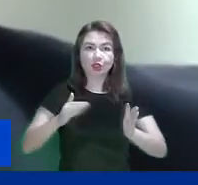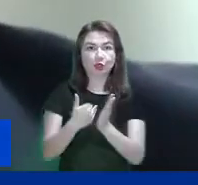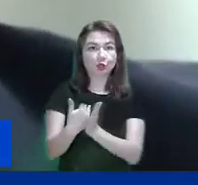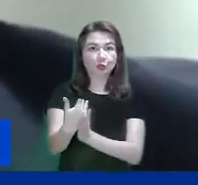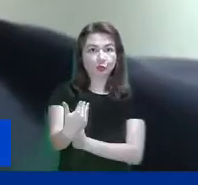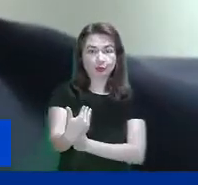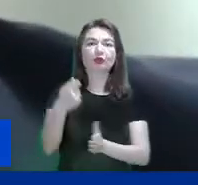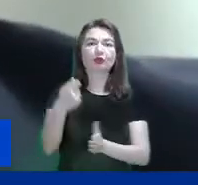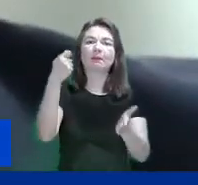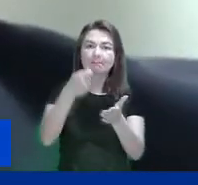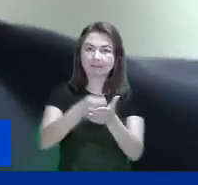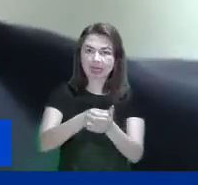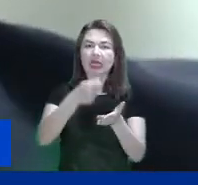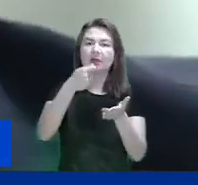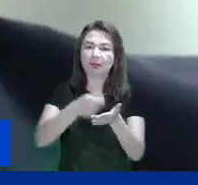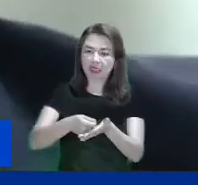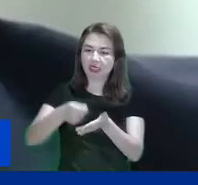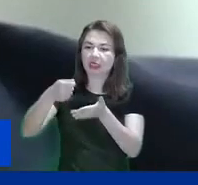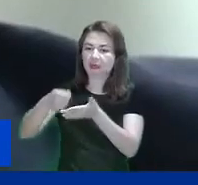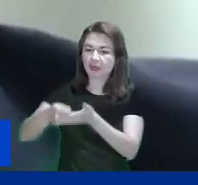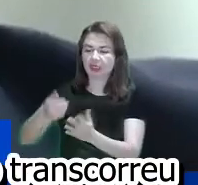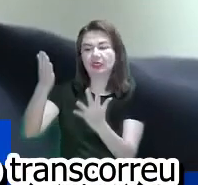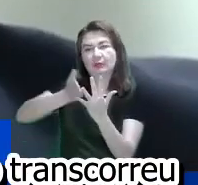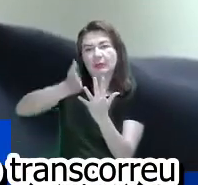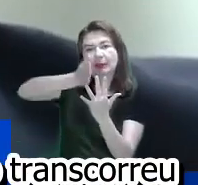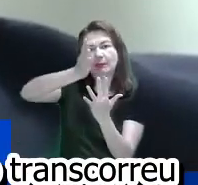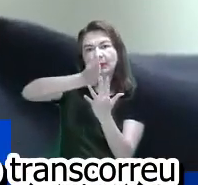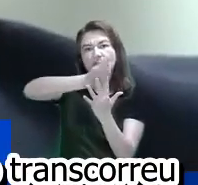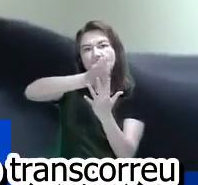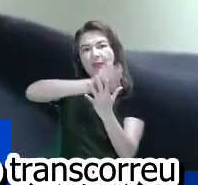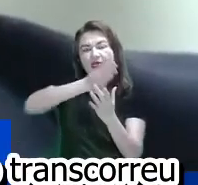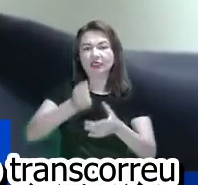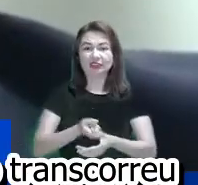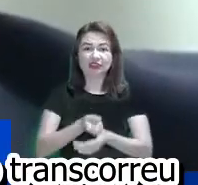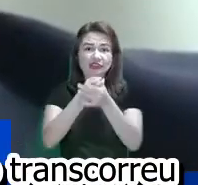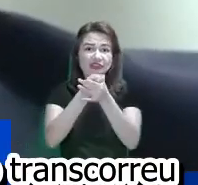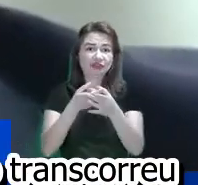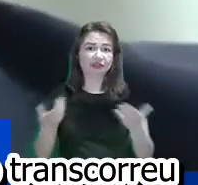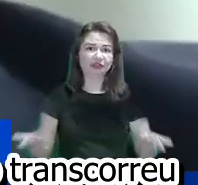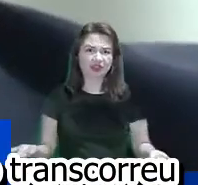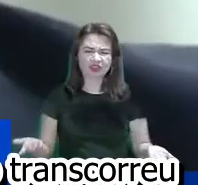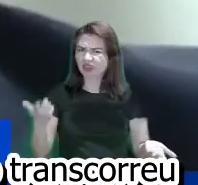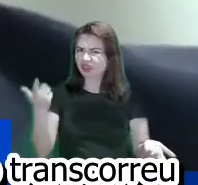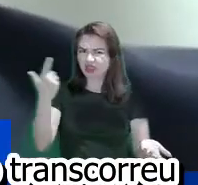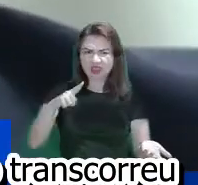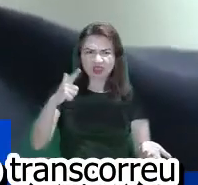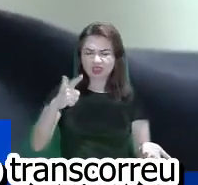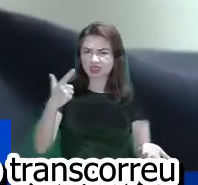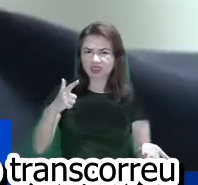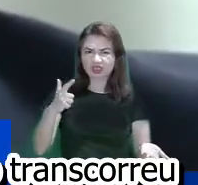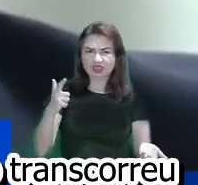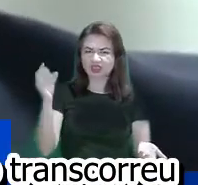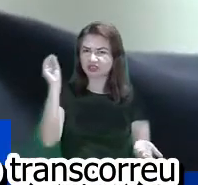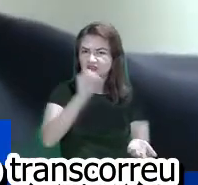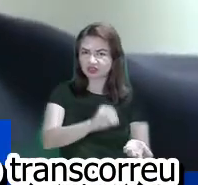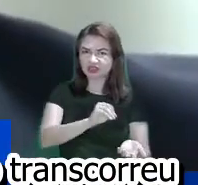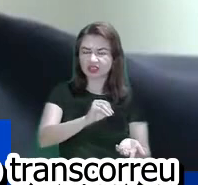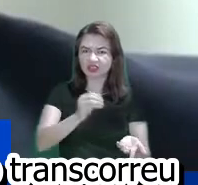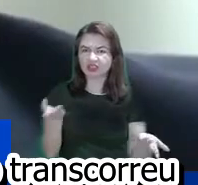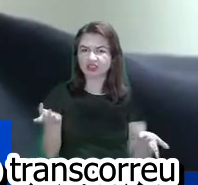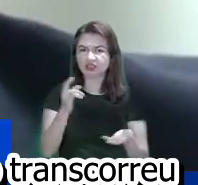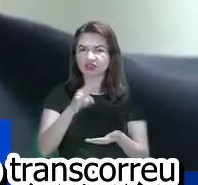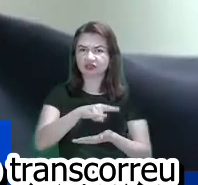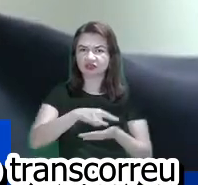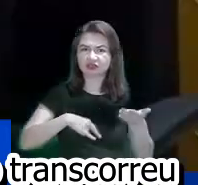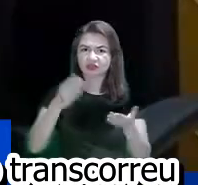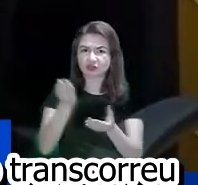a pagar parcelado essa dívida. Não há essa informação nos autos? Vossa Excelência diz que não há, então? Mas eu entendo